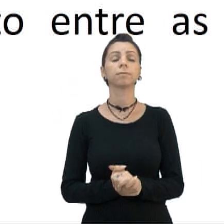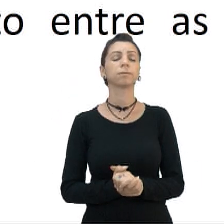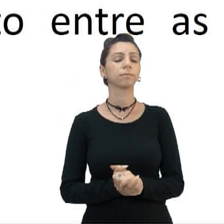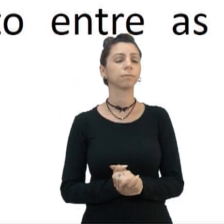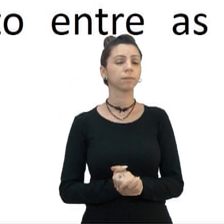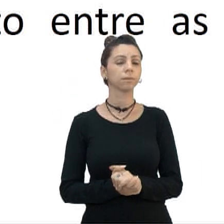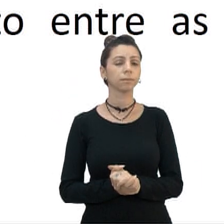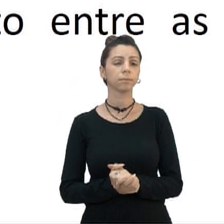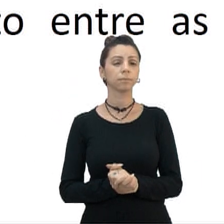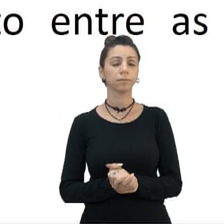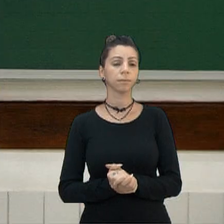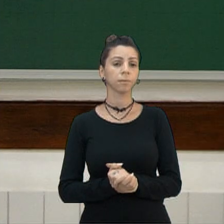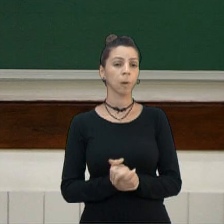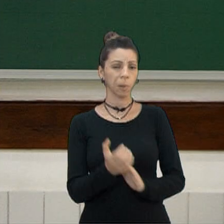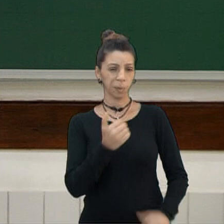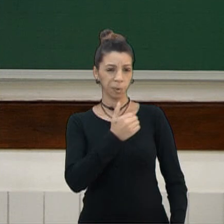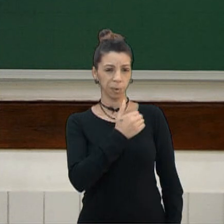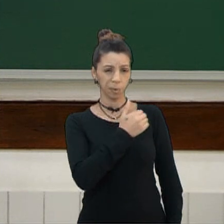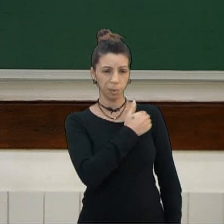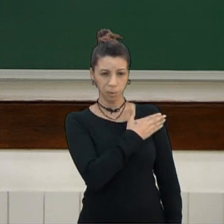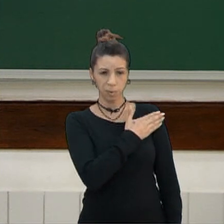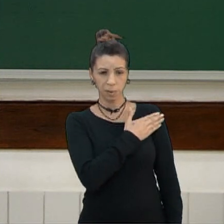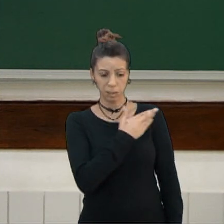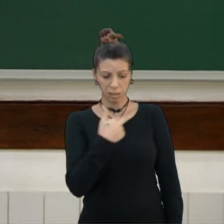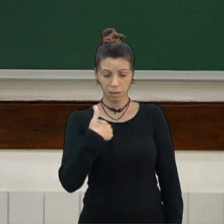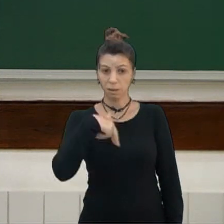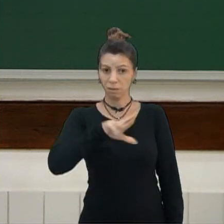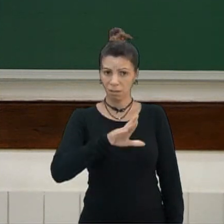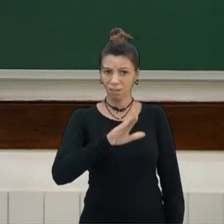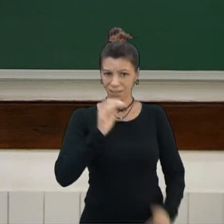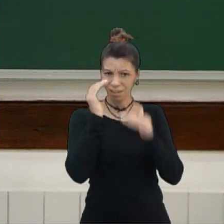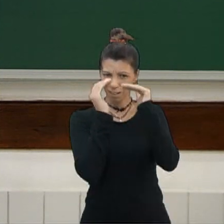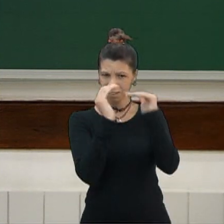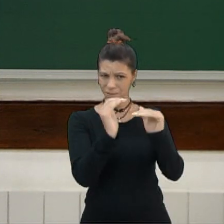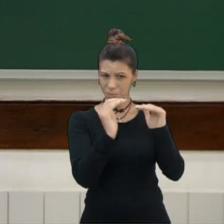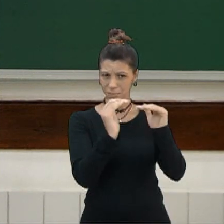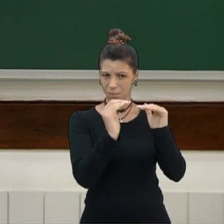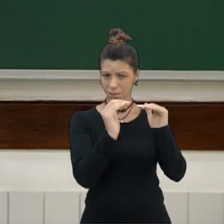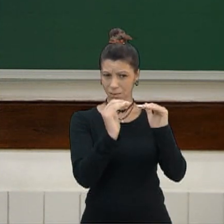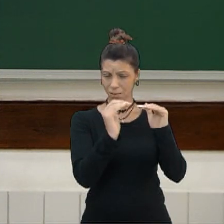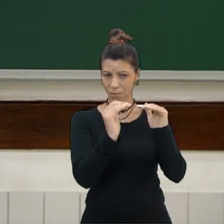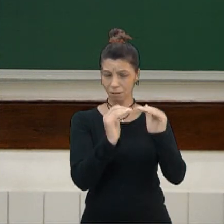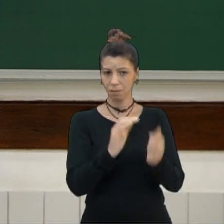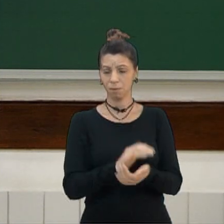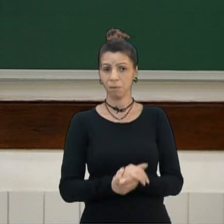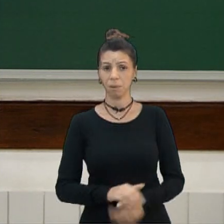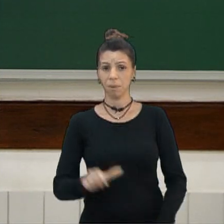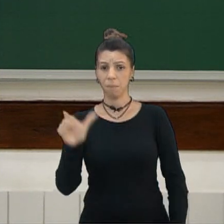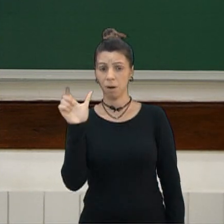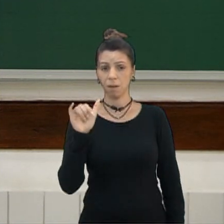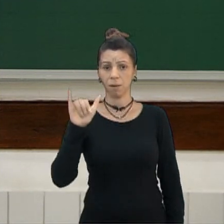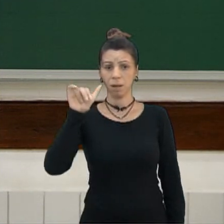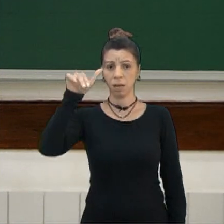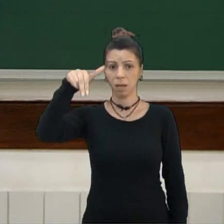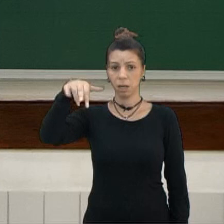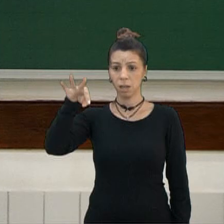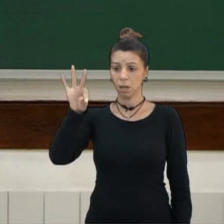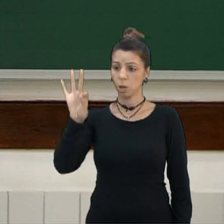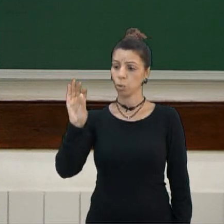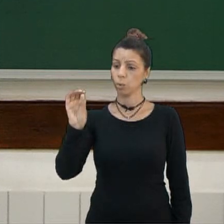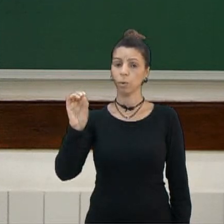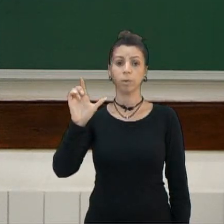que realmente a intolerância religiosa, ela dá respeito? Porque, na realidade, a palavra intolerância